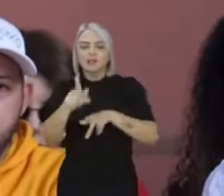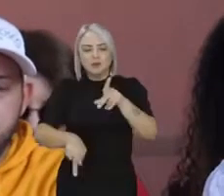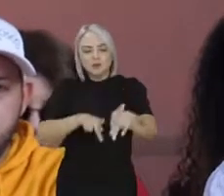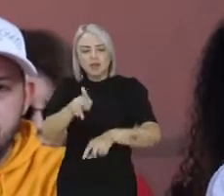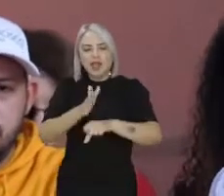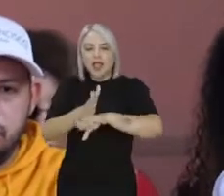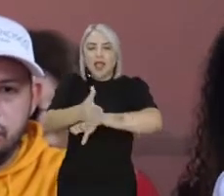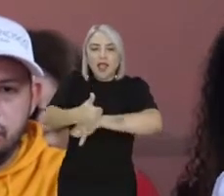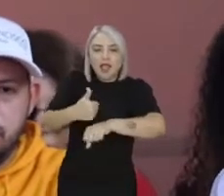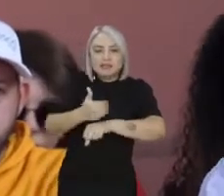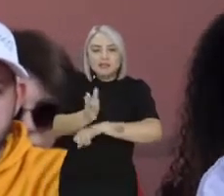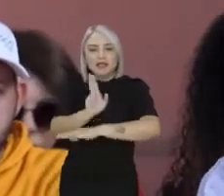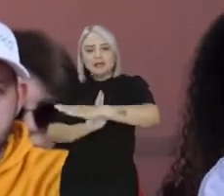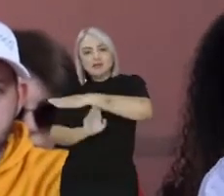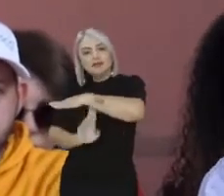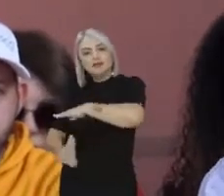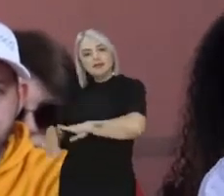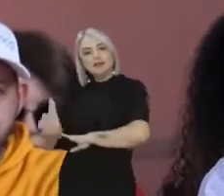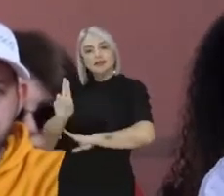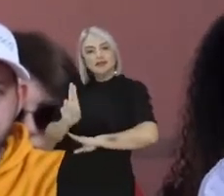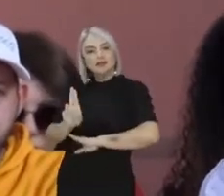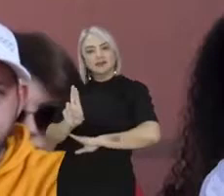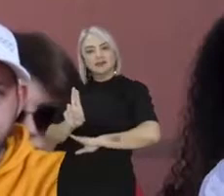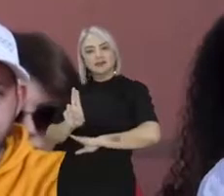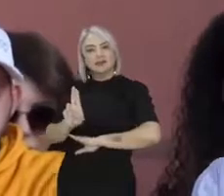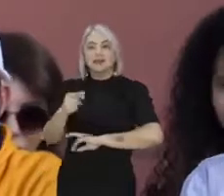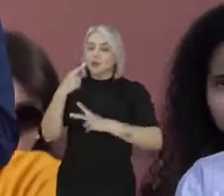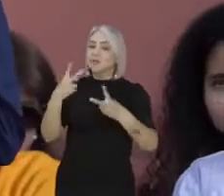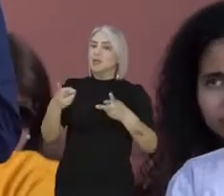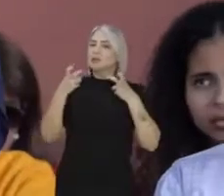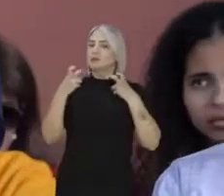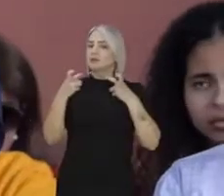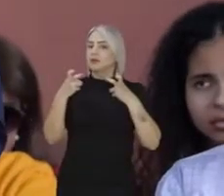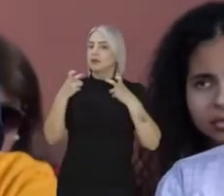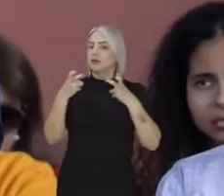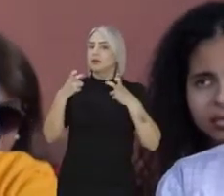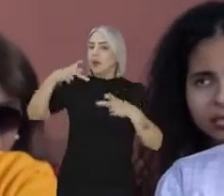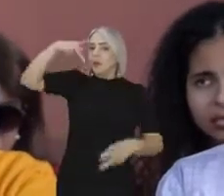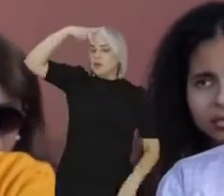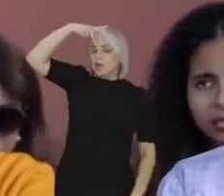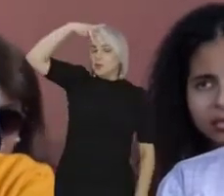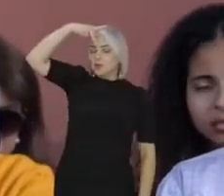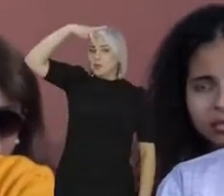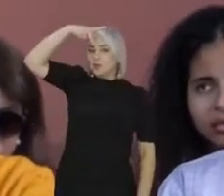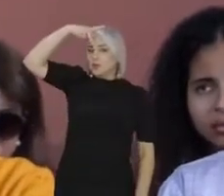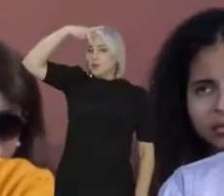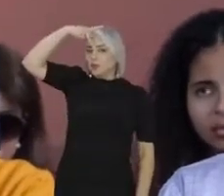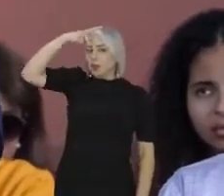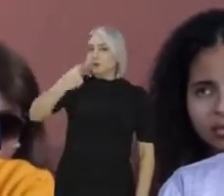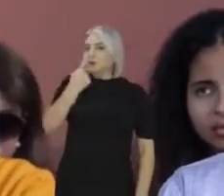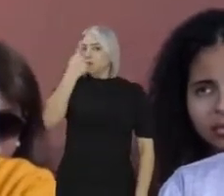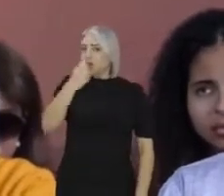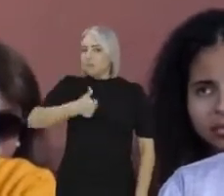universidade. Então veja, o Peru teve a primeira universidade em